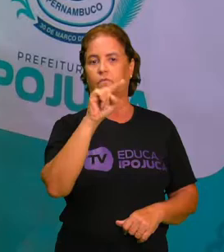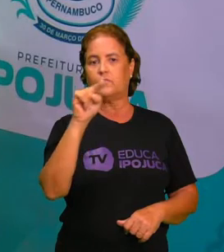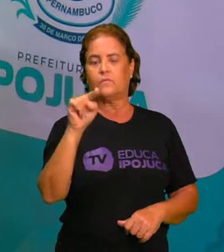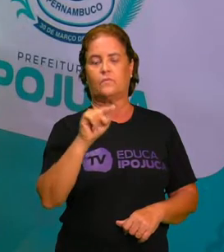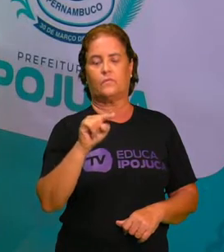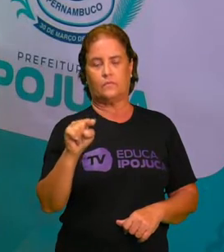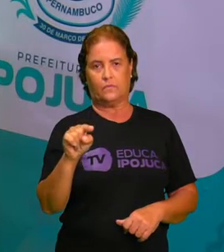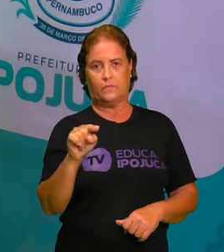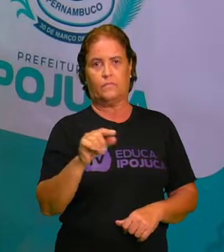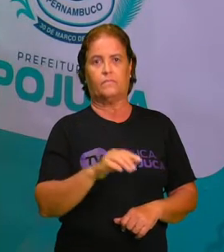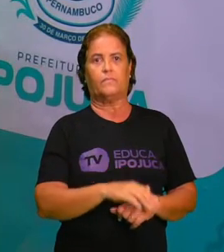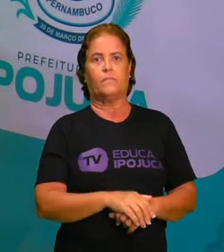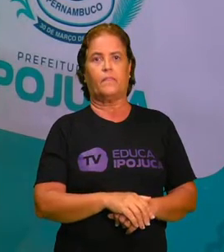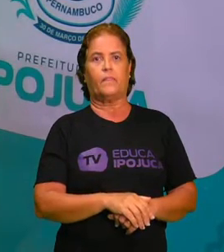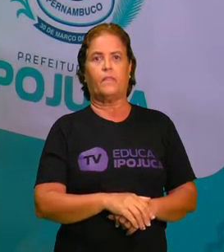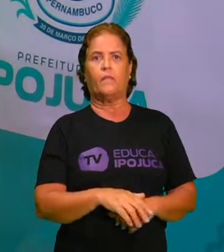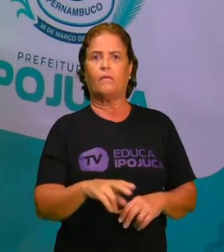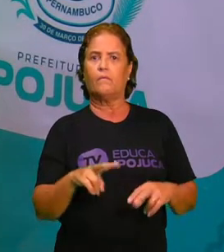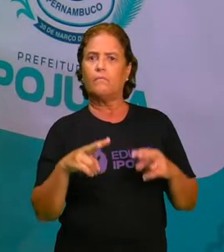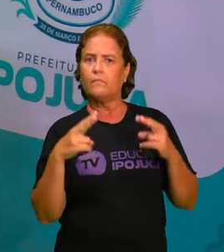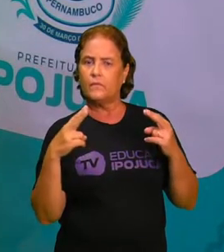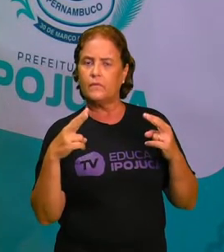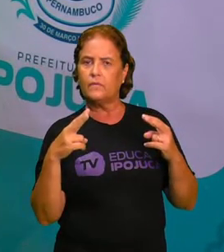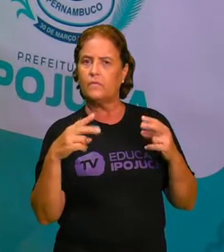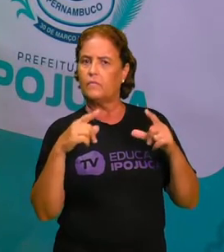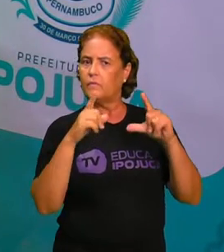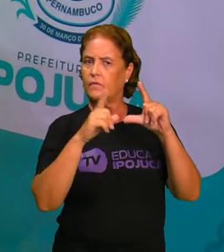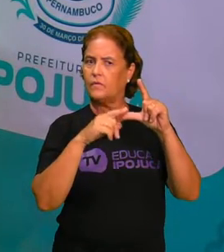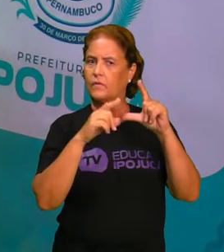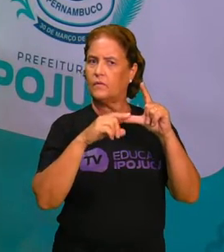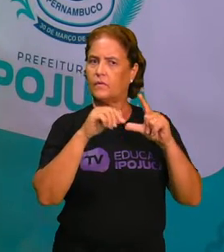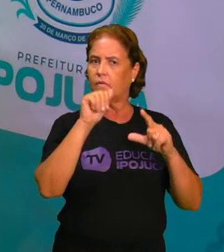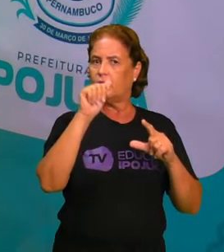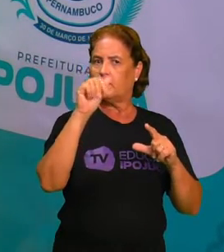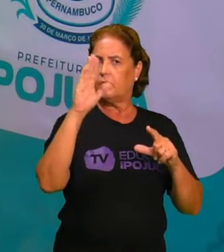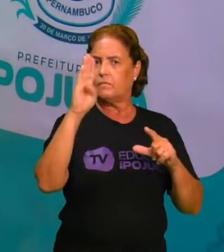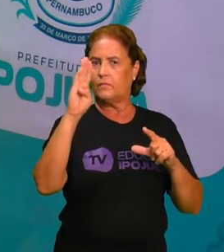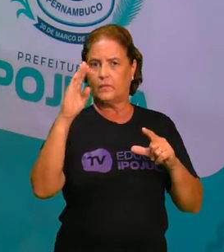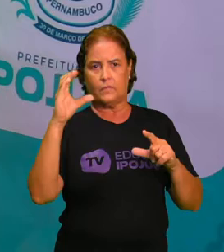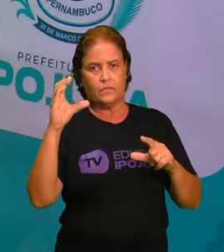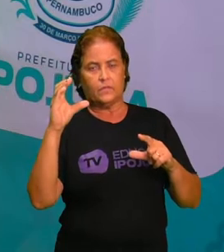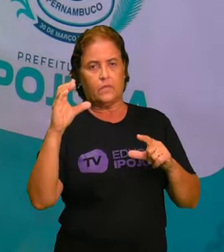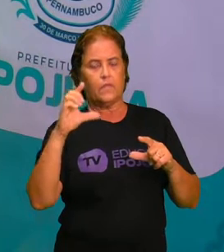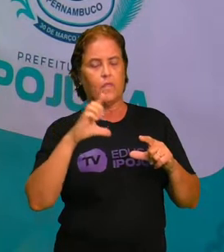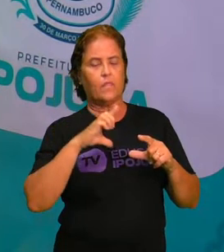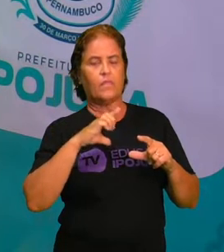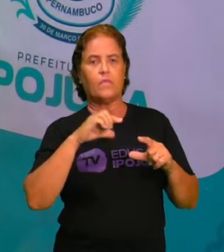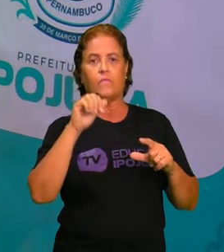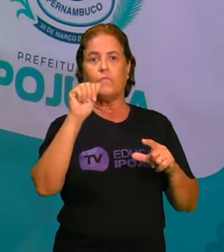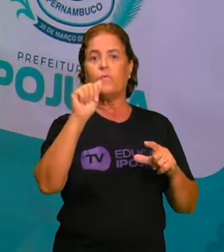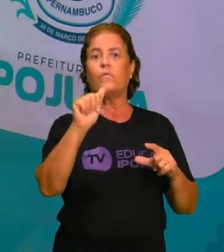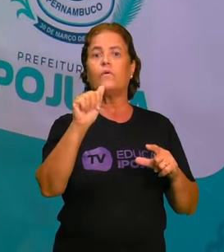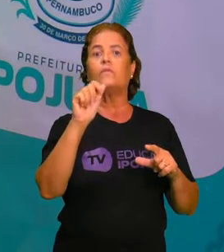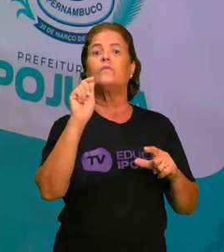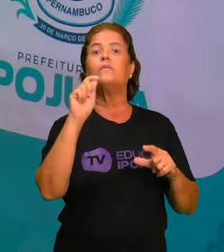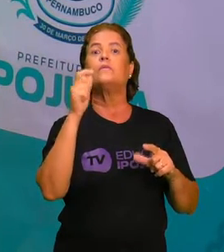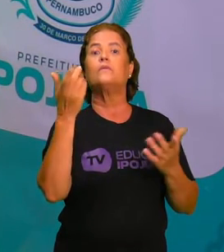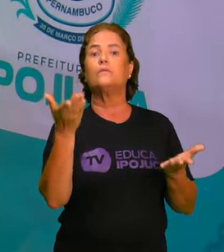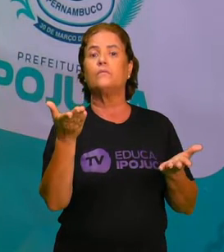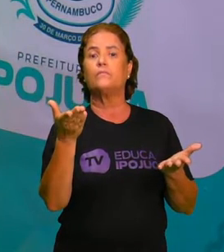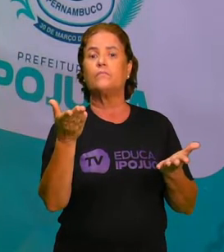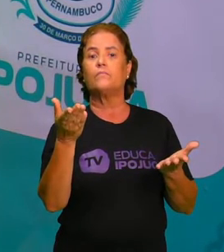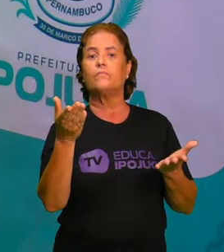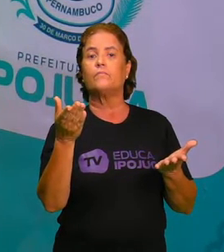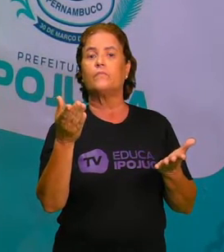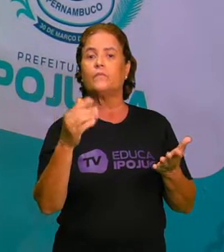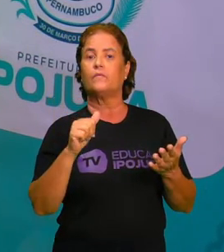y z percebendo as letras do alfabeto nós temos aqui o A